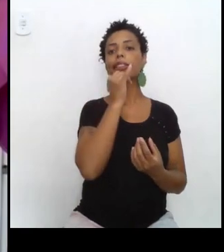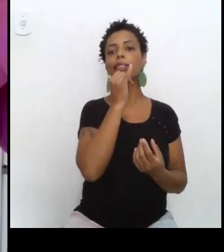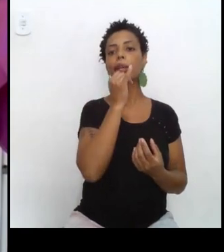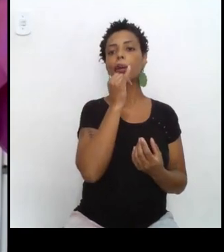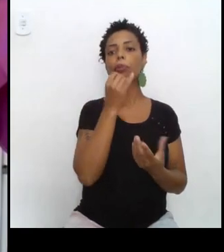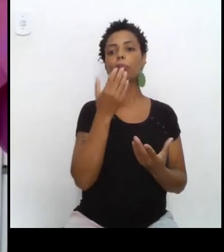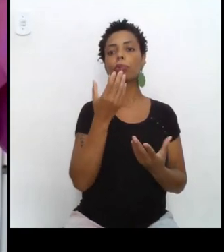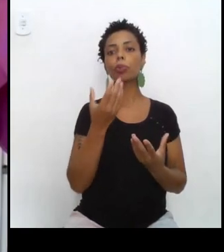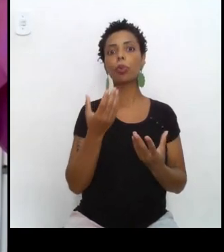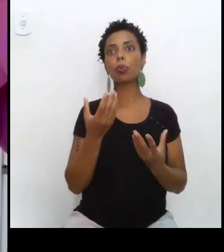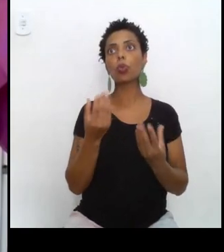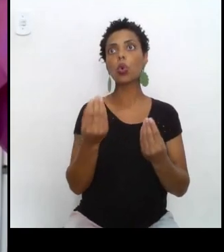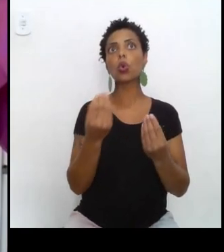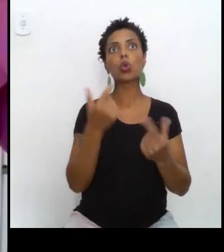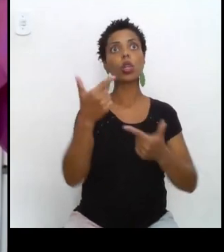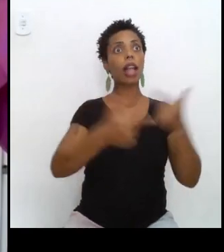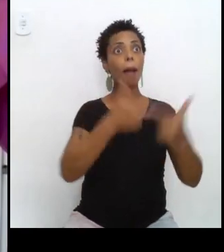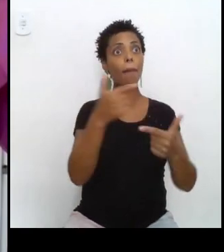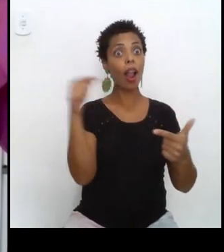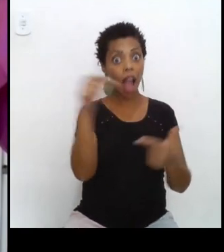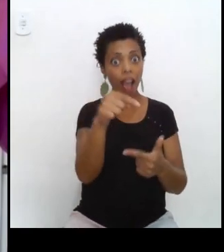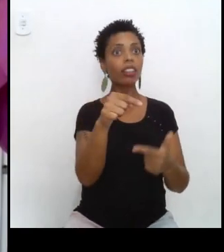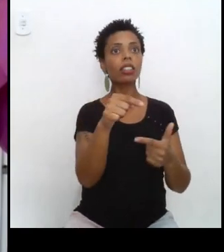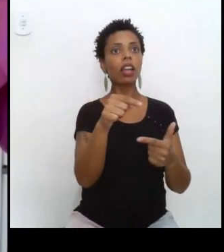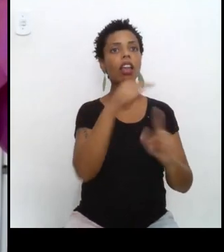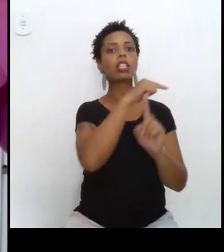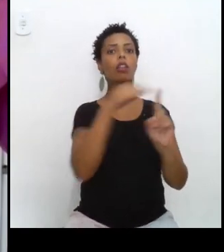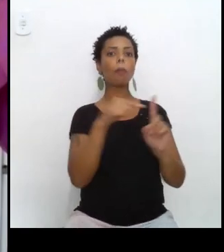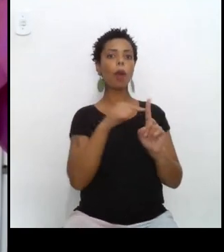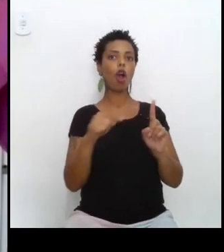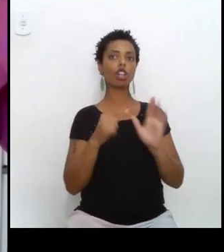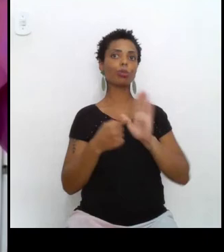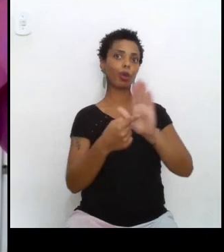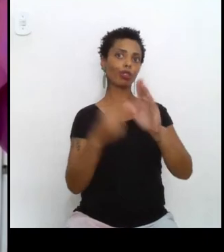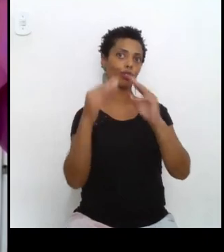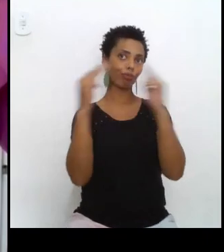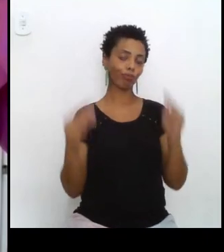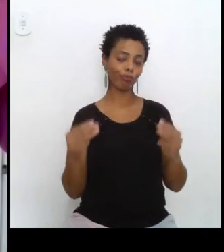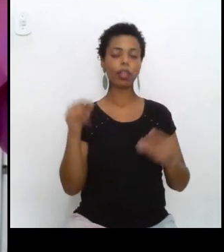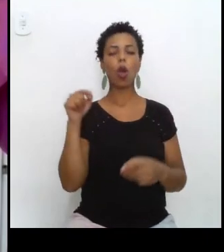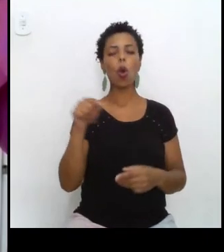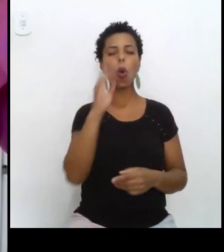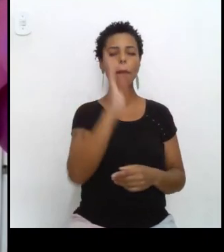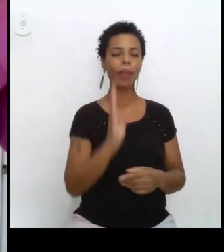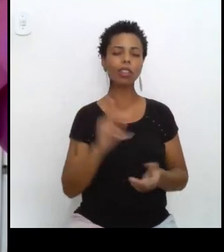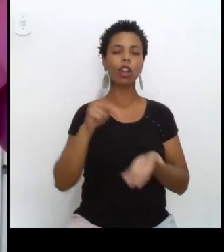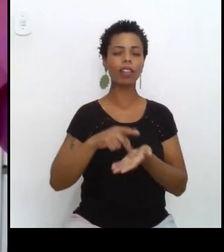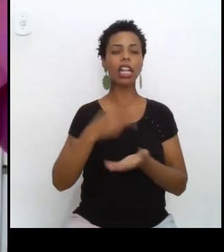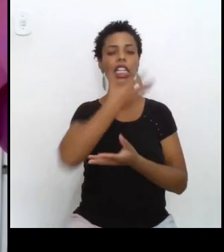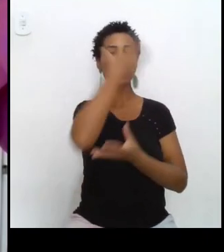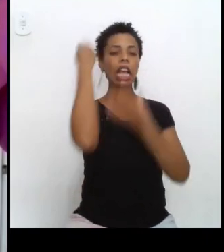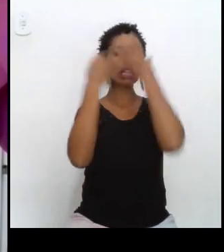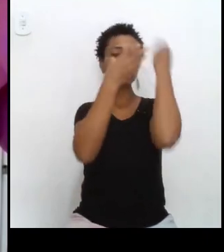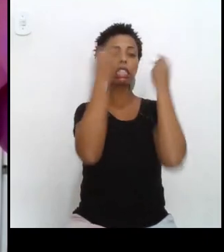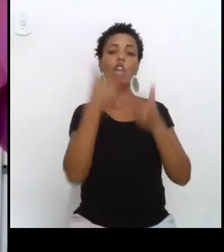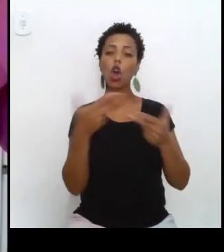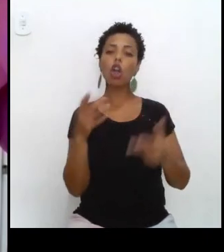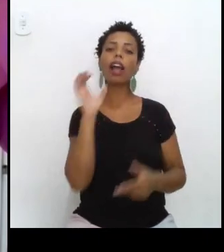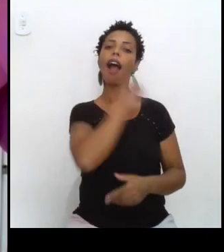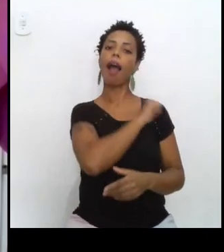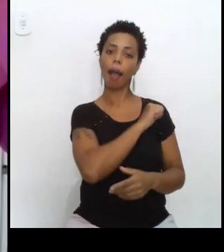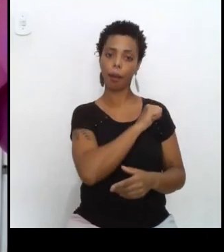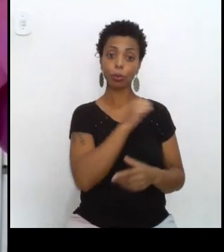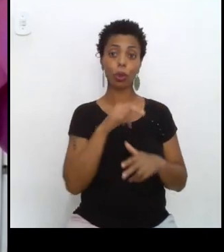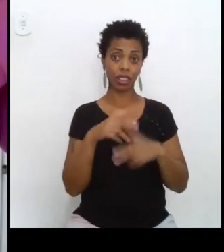sendo censurada o Brasil um país que tem uma memória né infelizmente muito curta muitos traje EA manutenção dessa memória